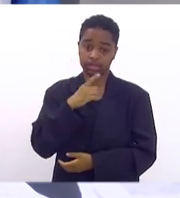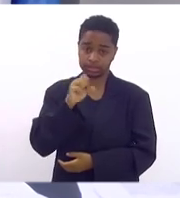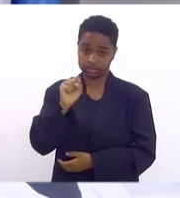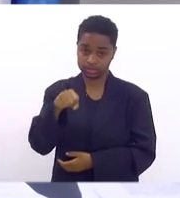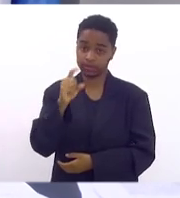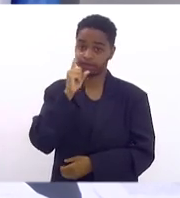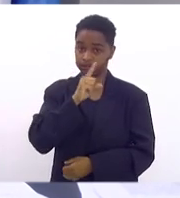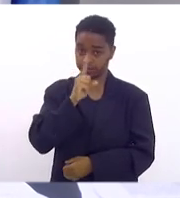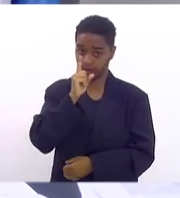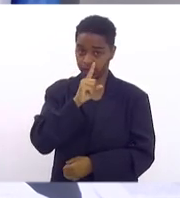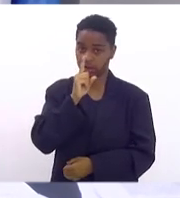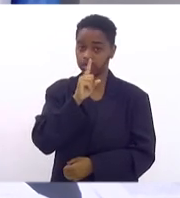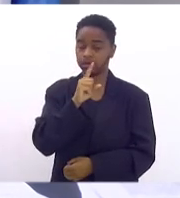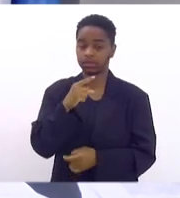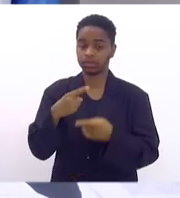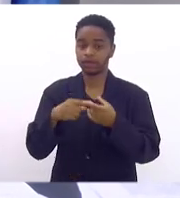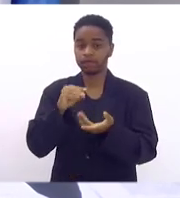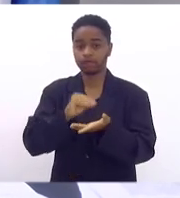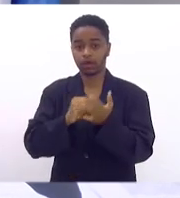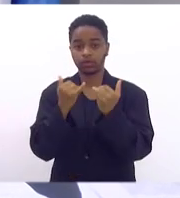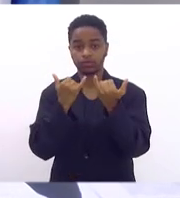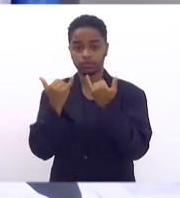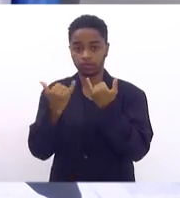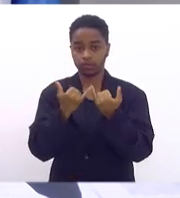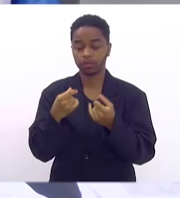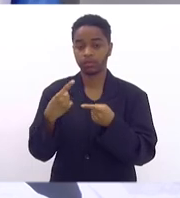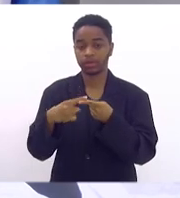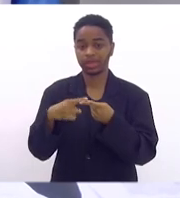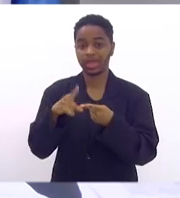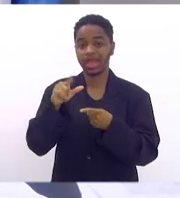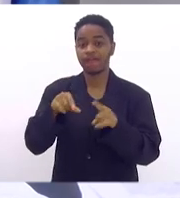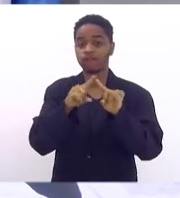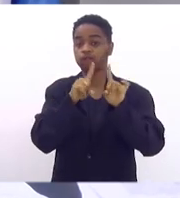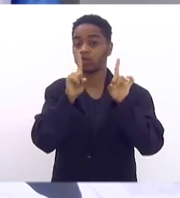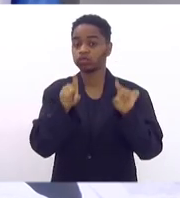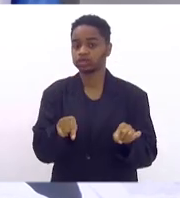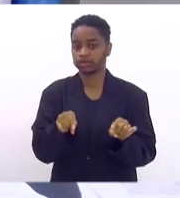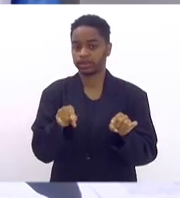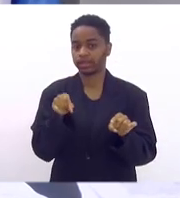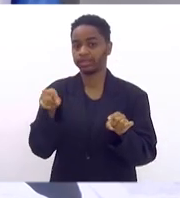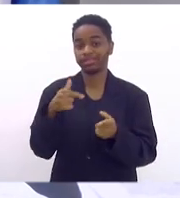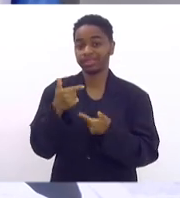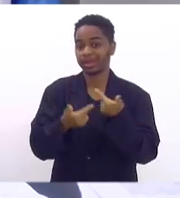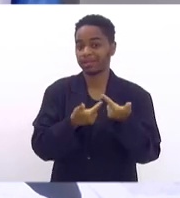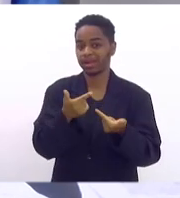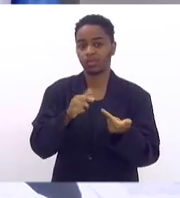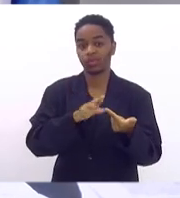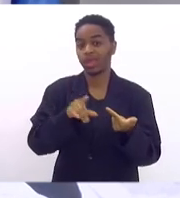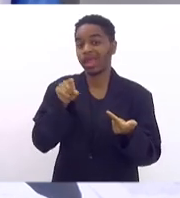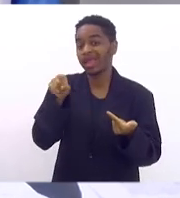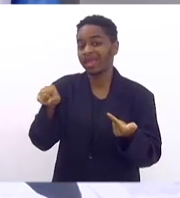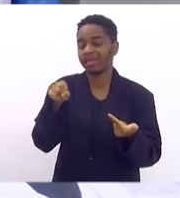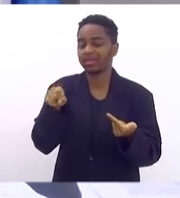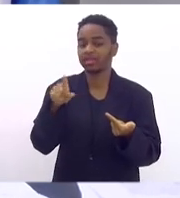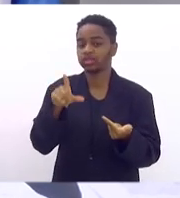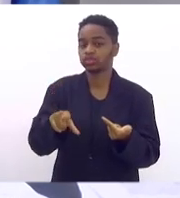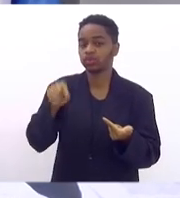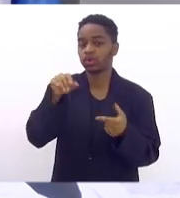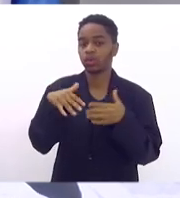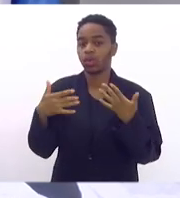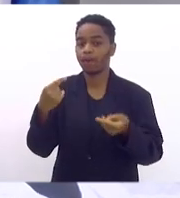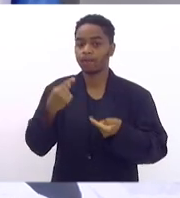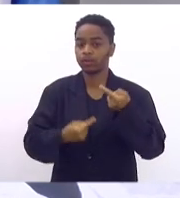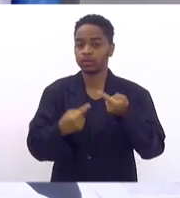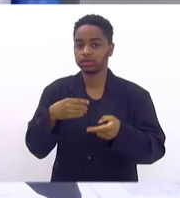lacunas deixadas, porque ele é um servidor, ele trabalha, ele não define qual é a política